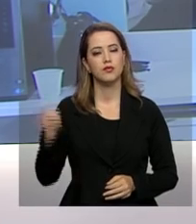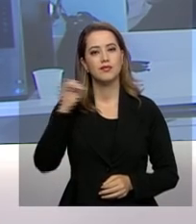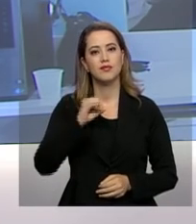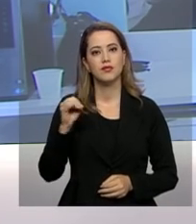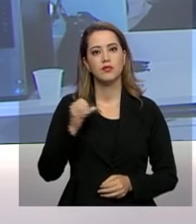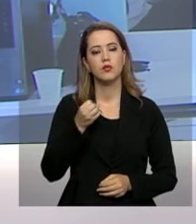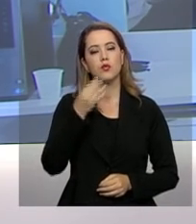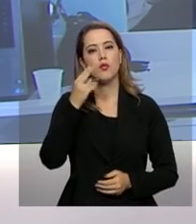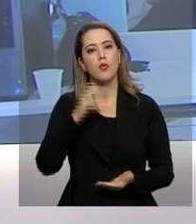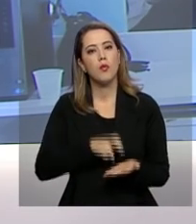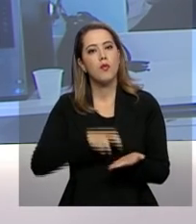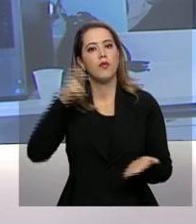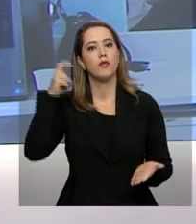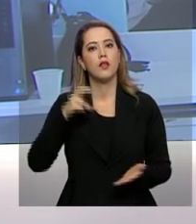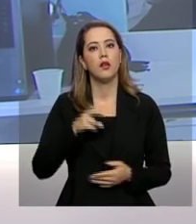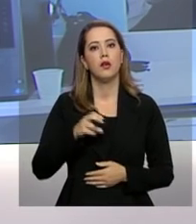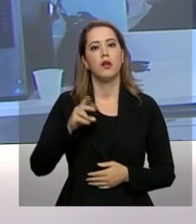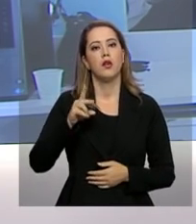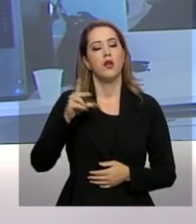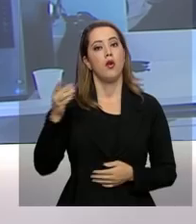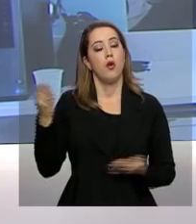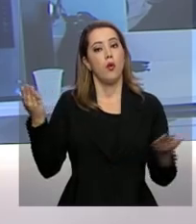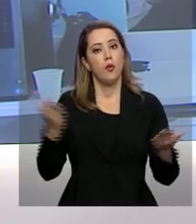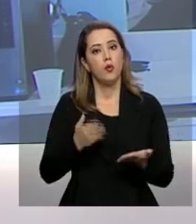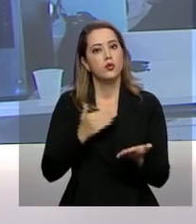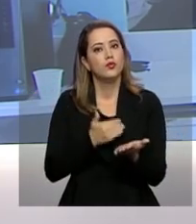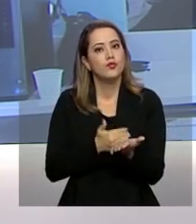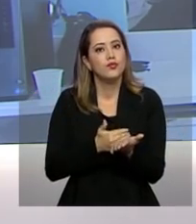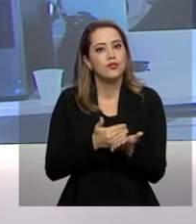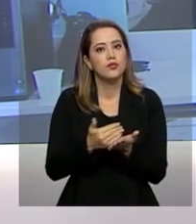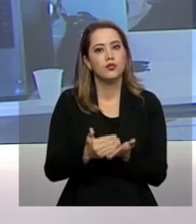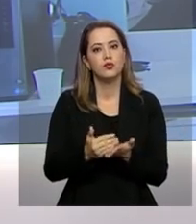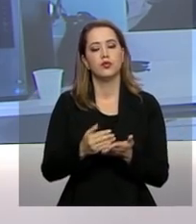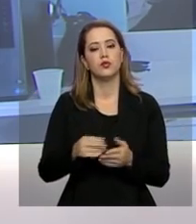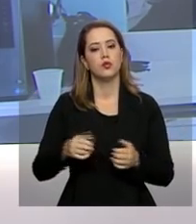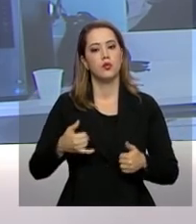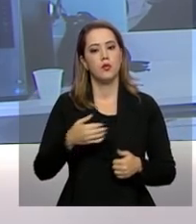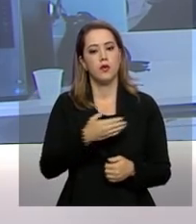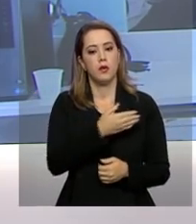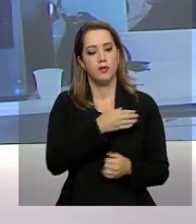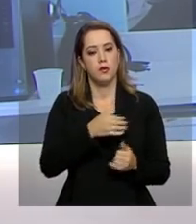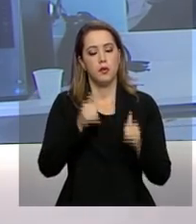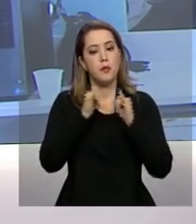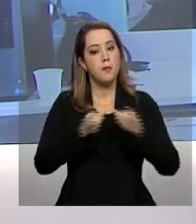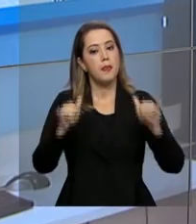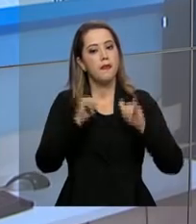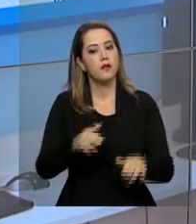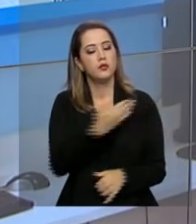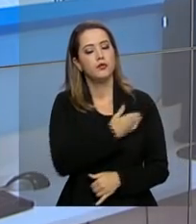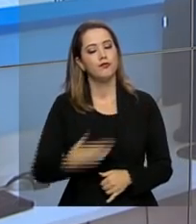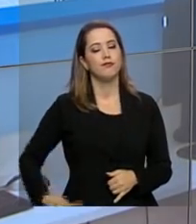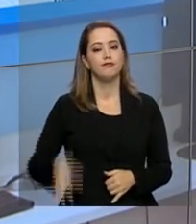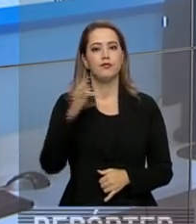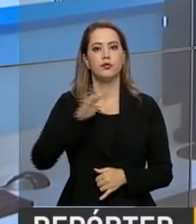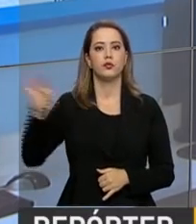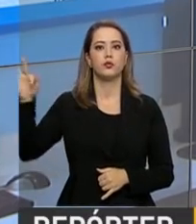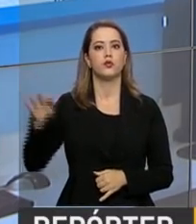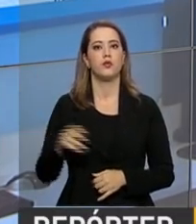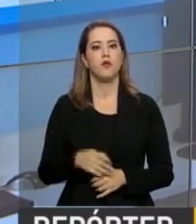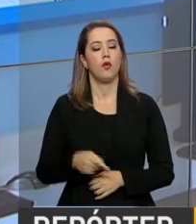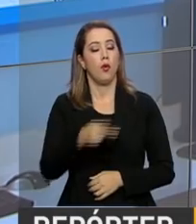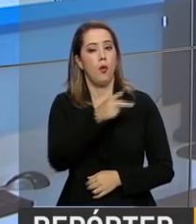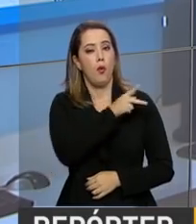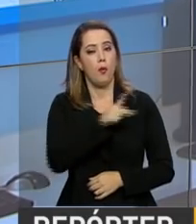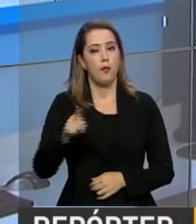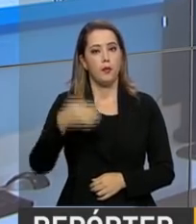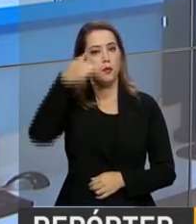Olá, um ótimo dia para você. O repórter NBR está no ar com as notícias do governo federal. O presidente